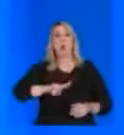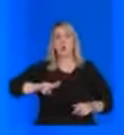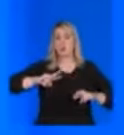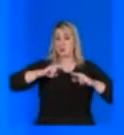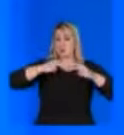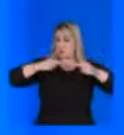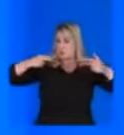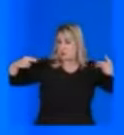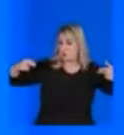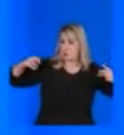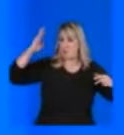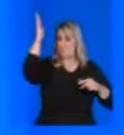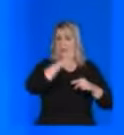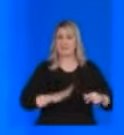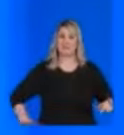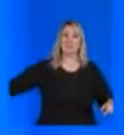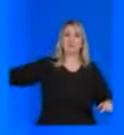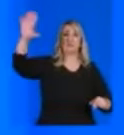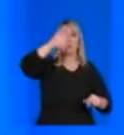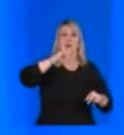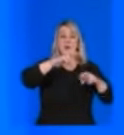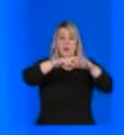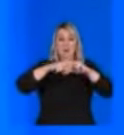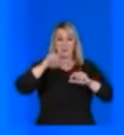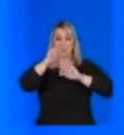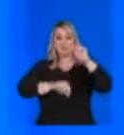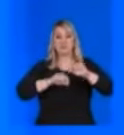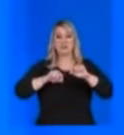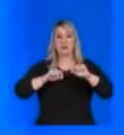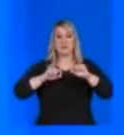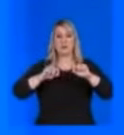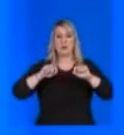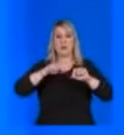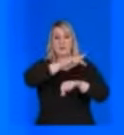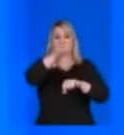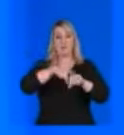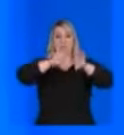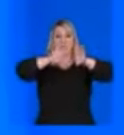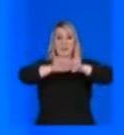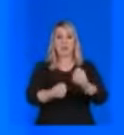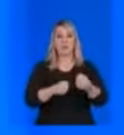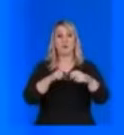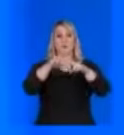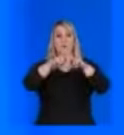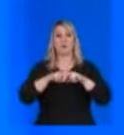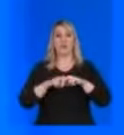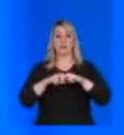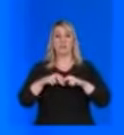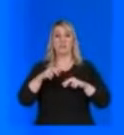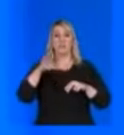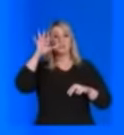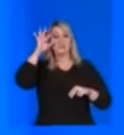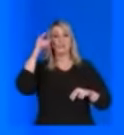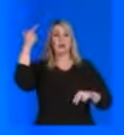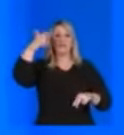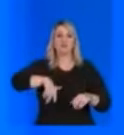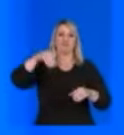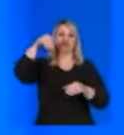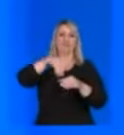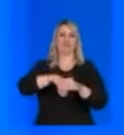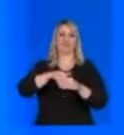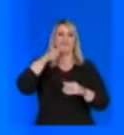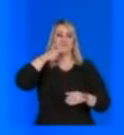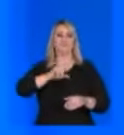inteiro e essa foi uma das razões que o nosso país quebrou logo depois da eleição reeleição da presidente Dilma nós não